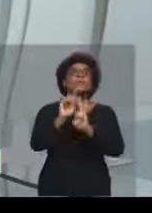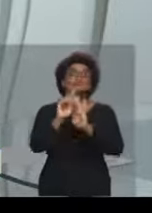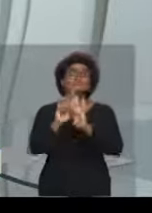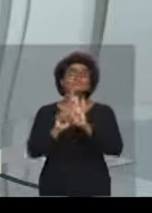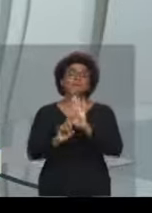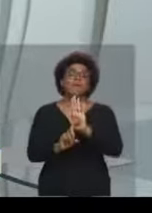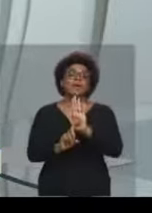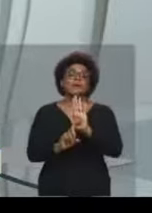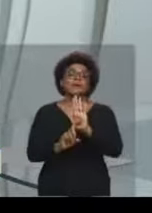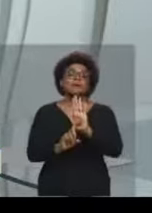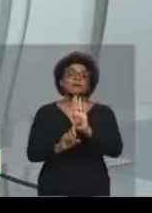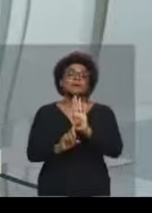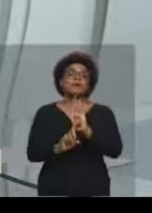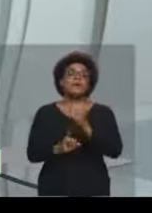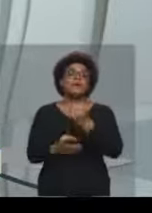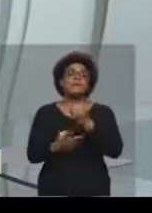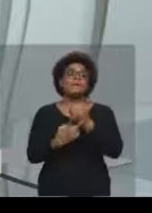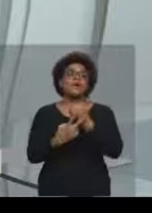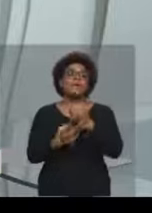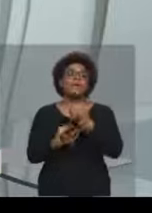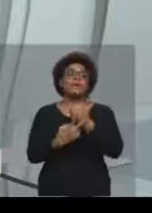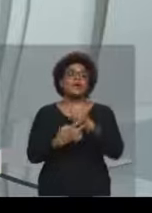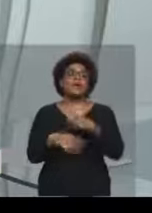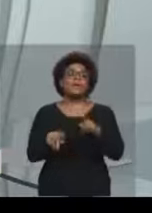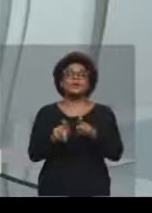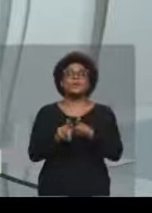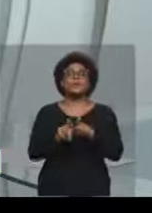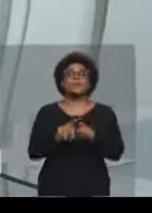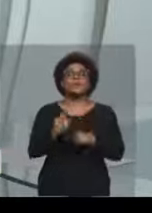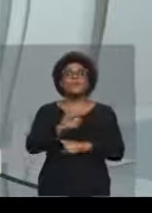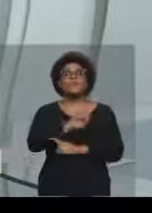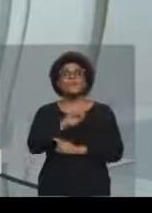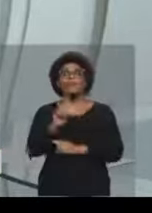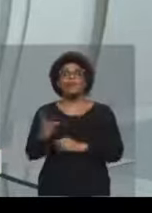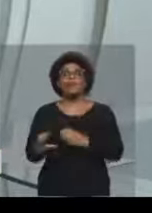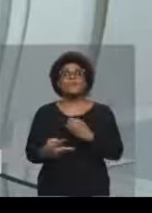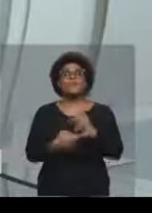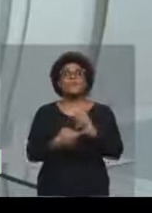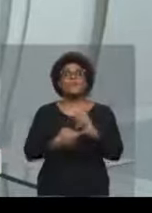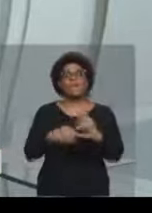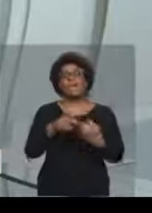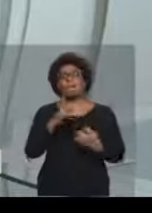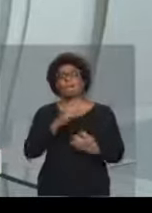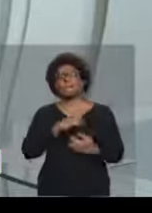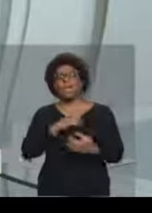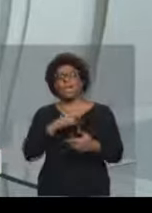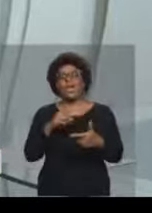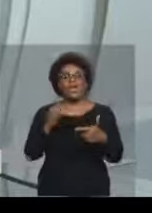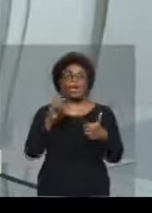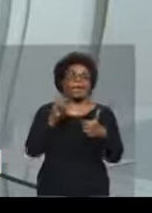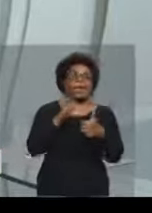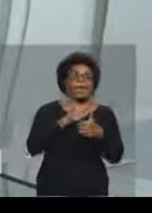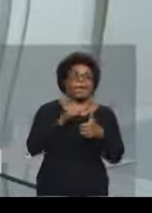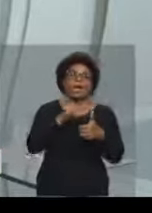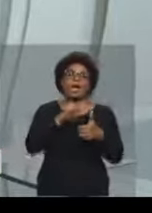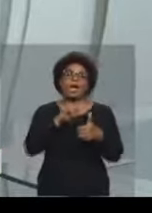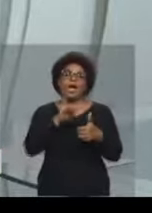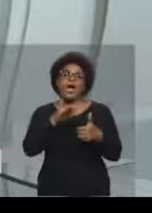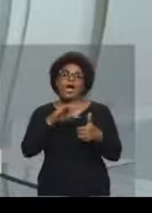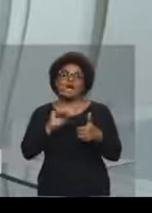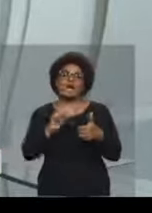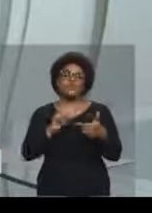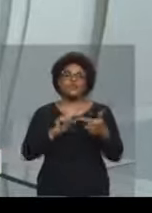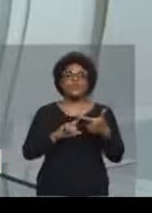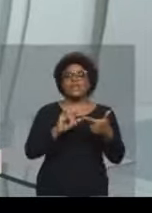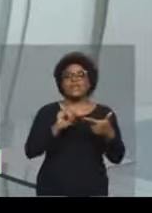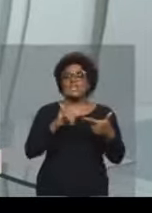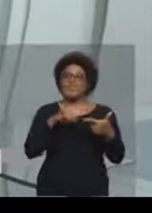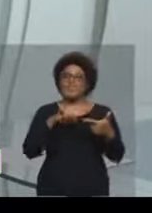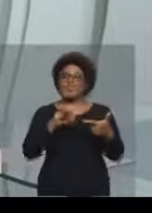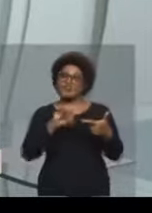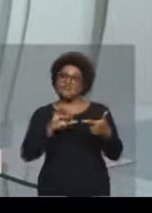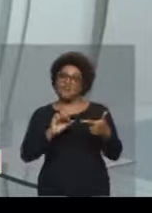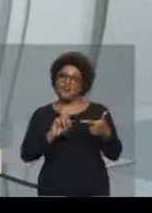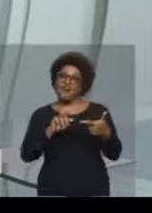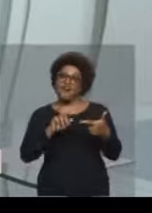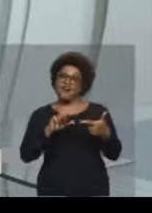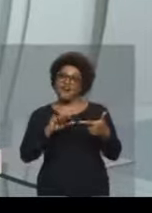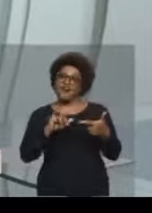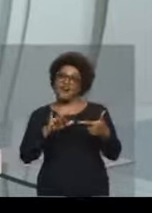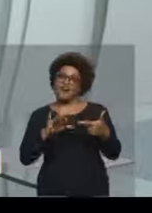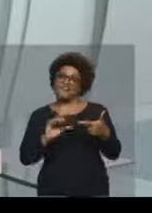não verbal. Então, nós vamos ter gráficos, infográficos, charge, né, tirinhas. Então, as questões